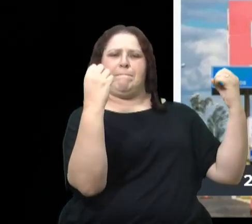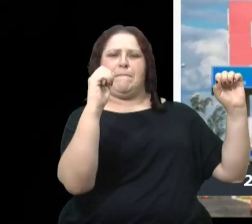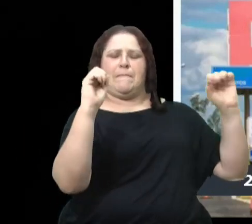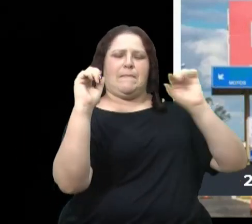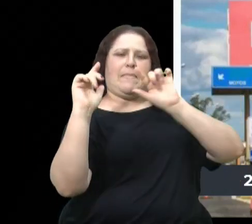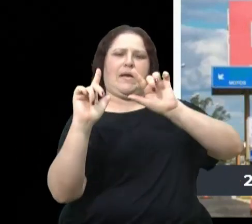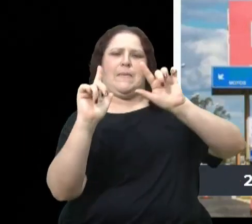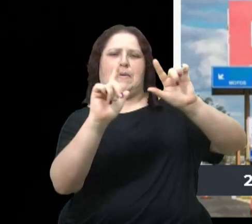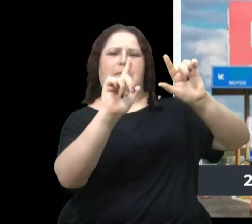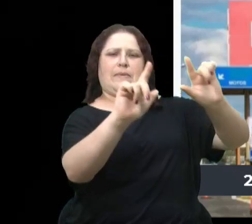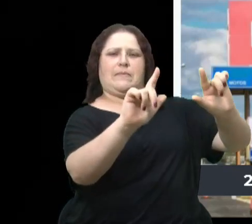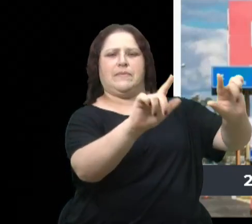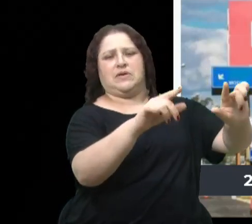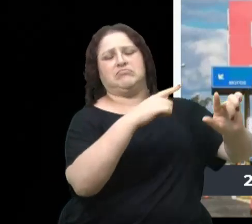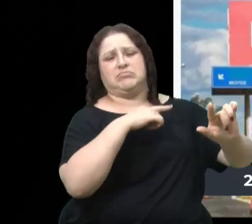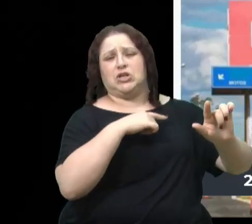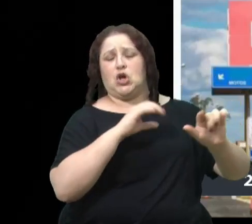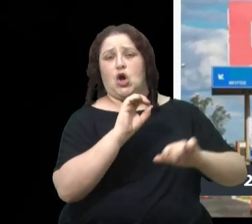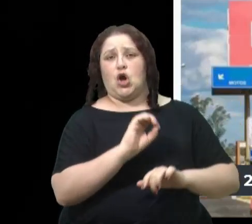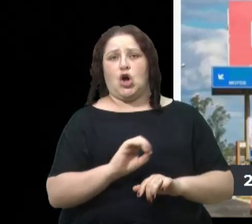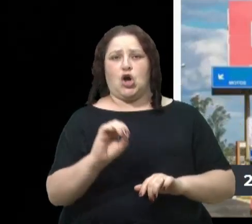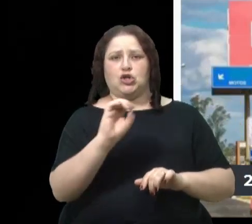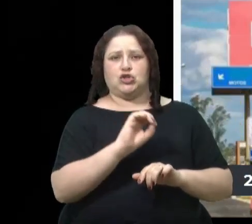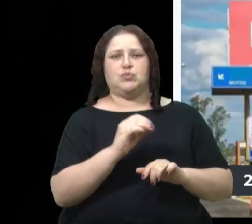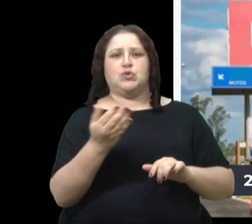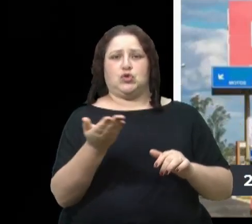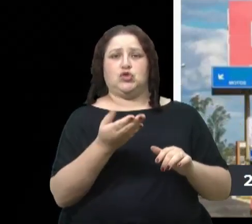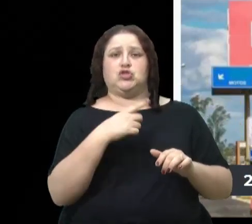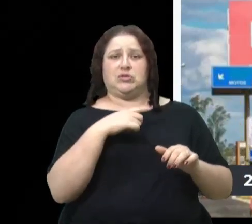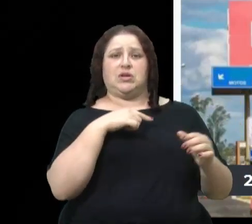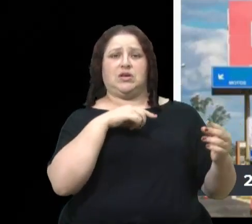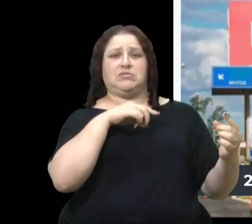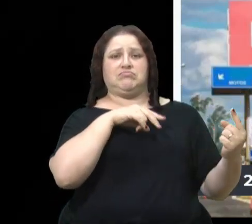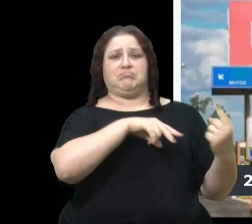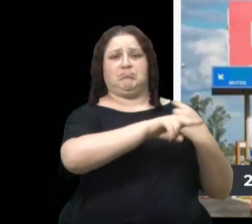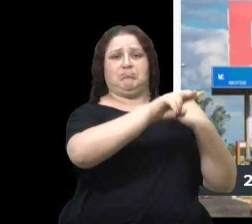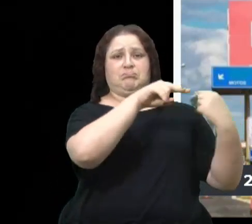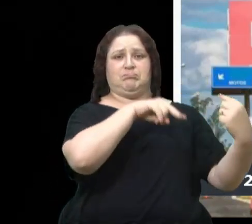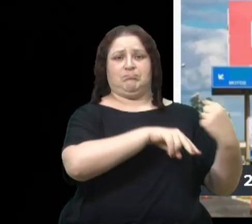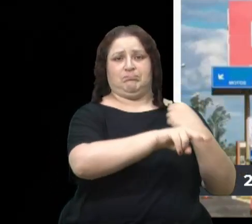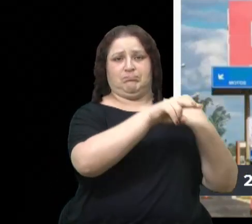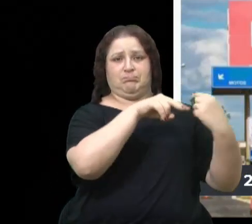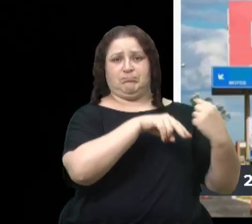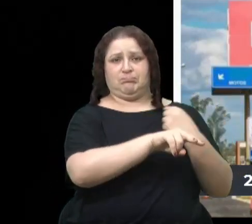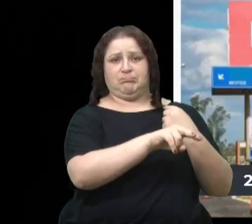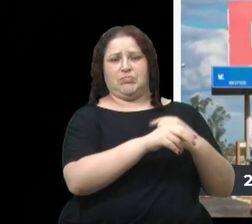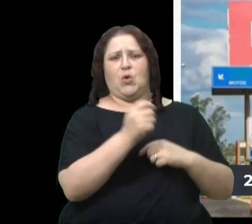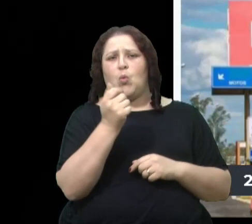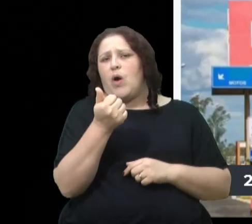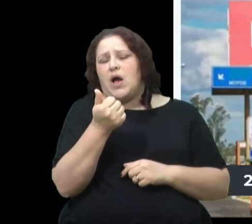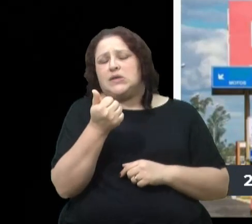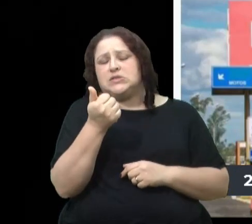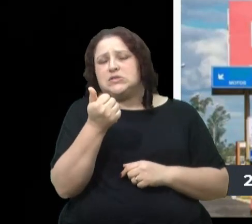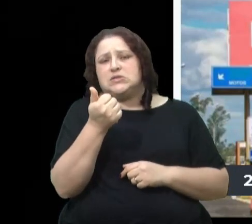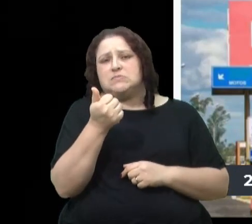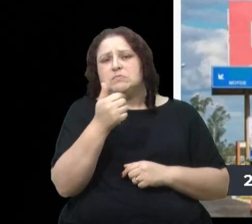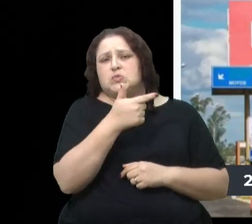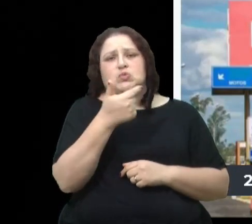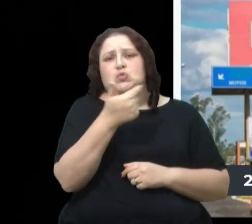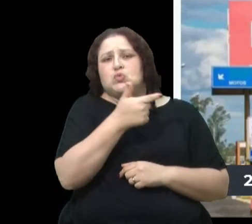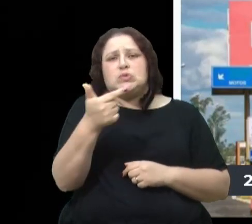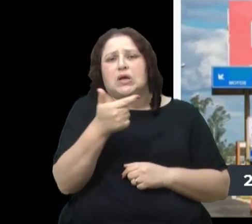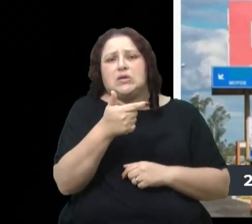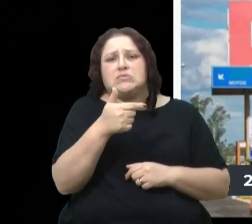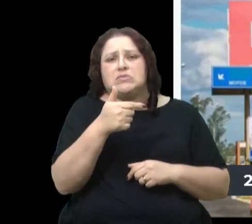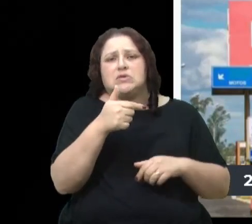excelentes. E hoje tem a duplicação. Dificilmente tu vê um buraco nessa estrada. Dificilmente, se